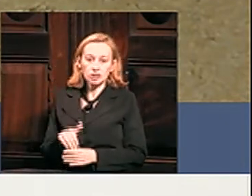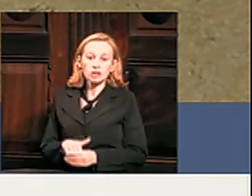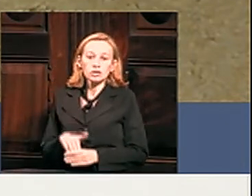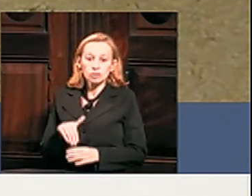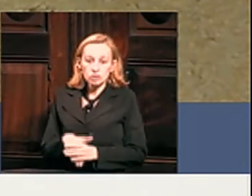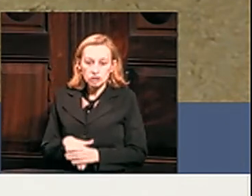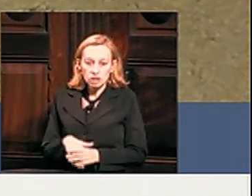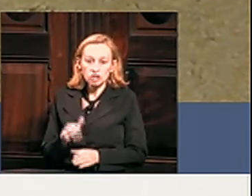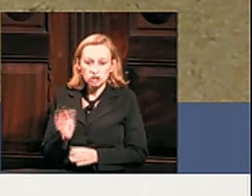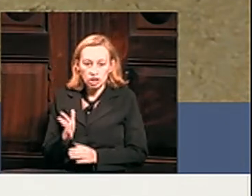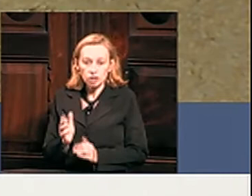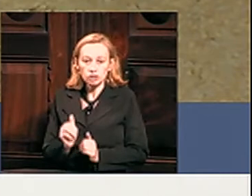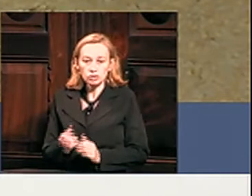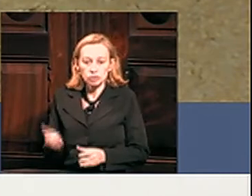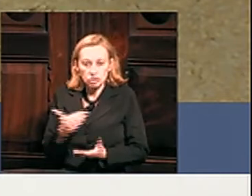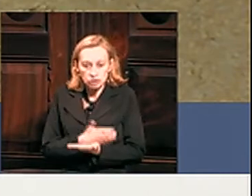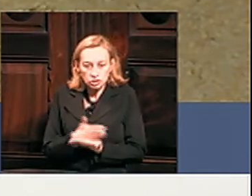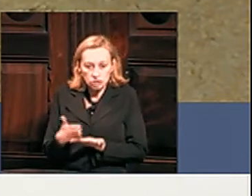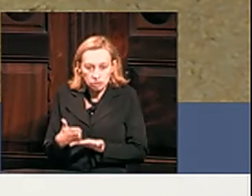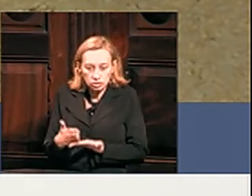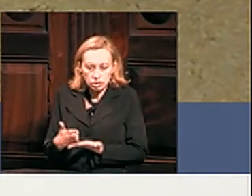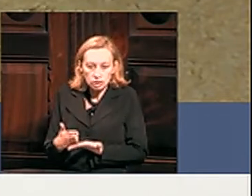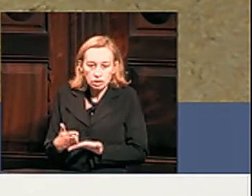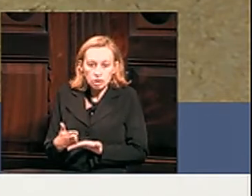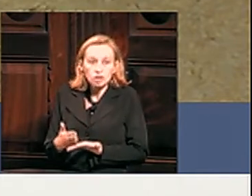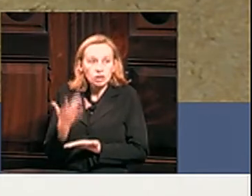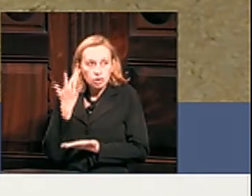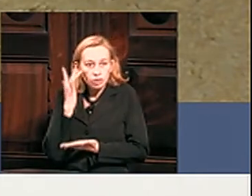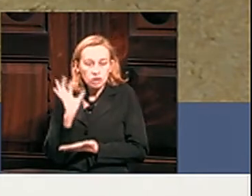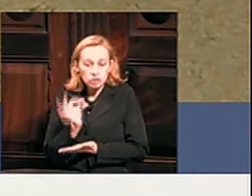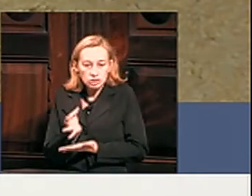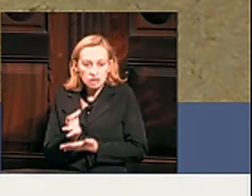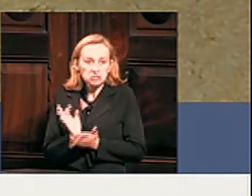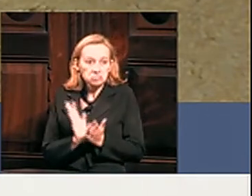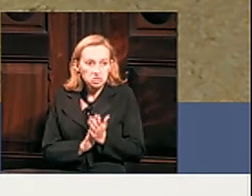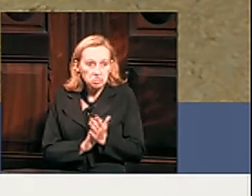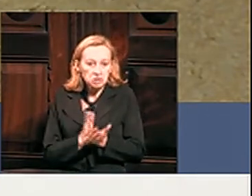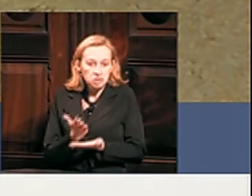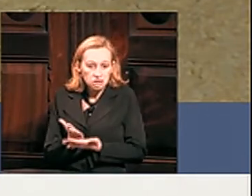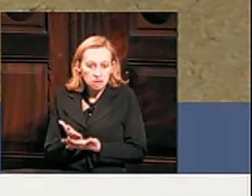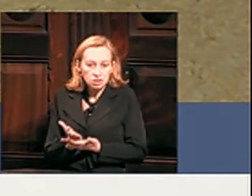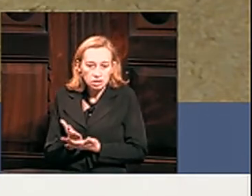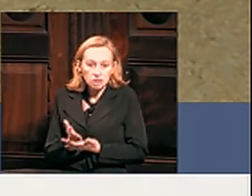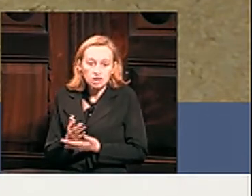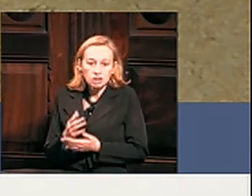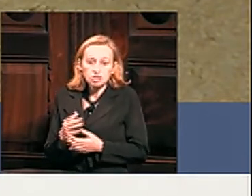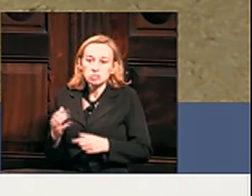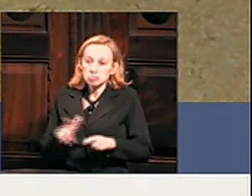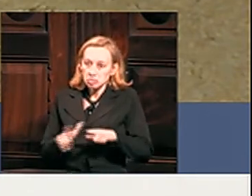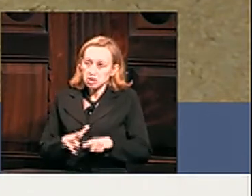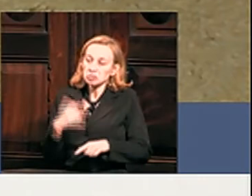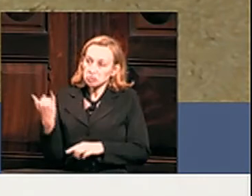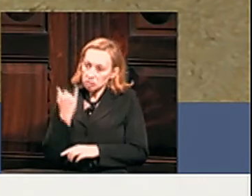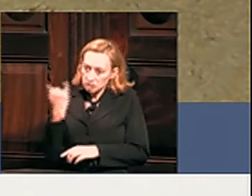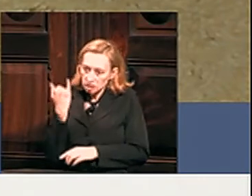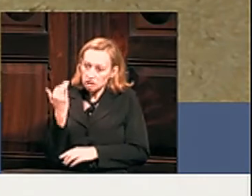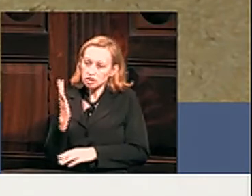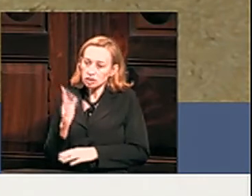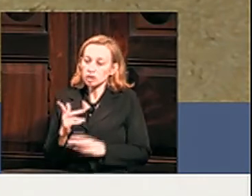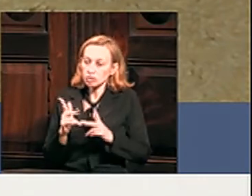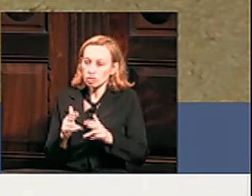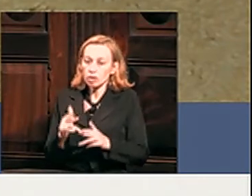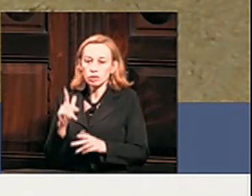início contra o aumento de todas as alíquotas, acho que o parlamento hoje fez um serviço importante. Já disse aqui o deputado Luiz Paulo, acho que